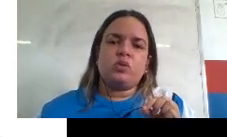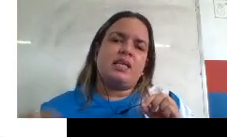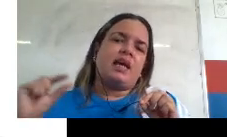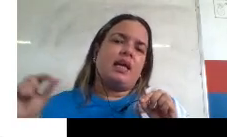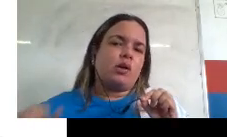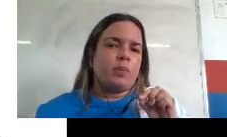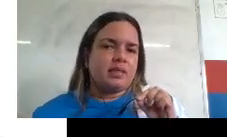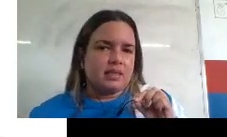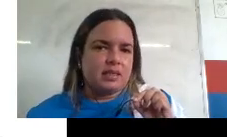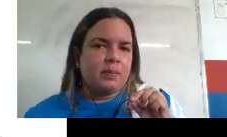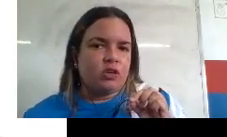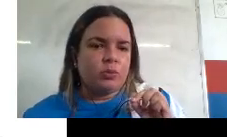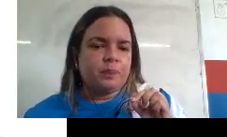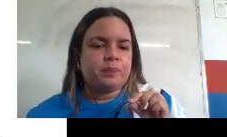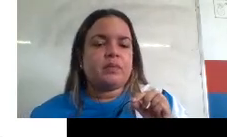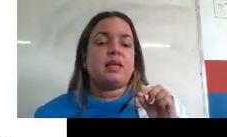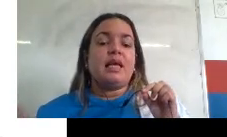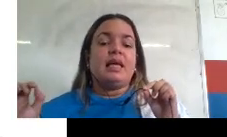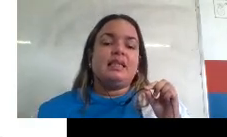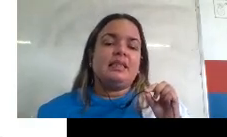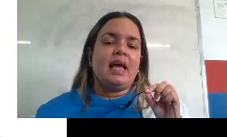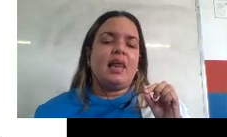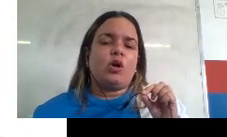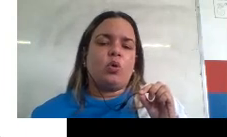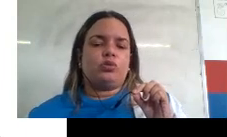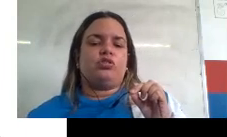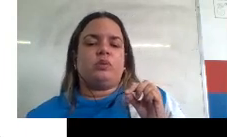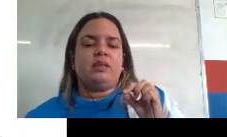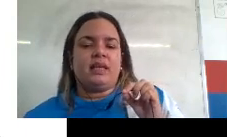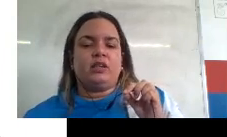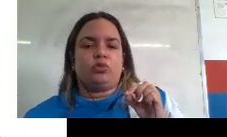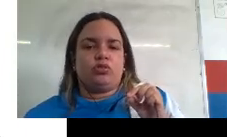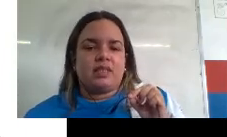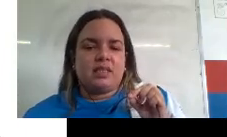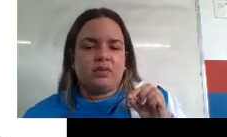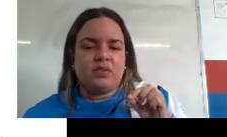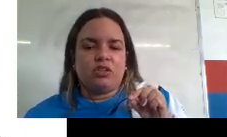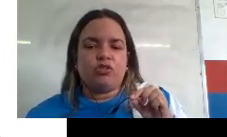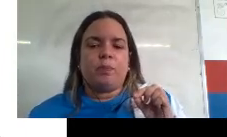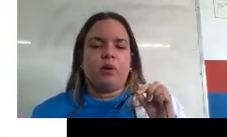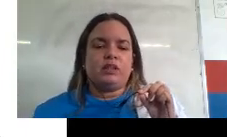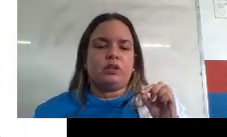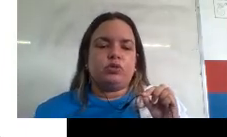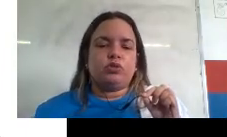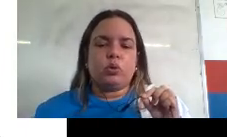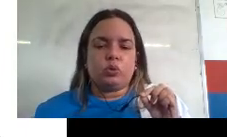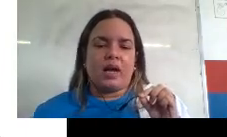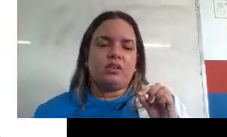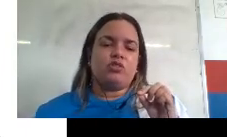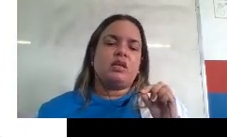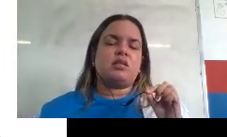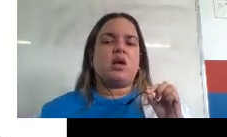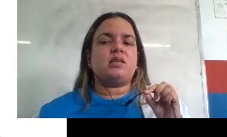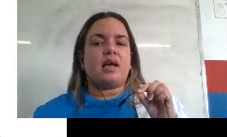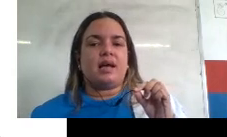no mundo. Será que ela começa assim mesmo? Nela constam direitos civis, políticos,